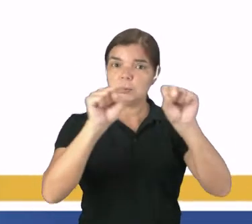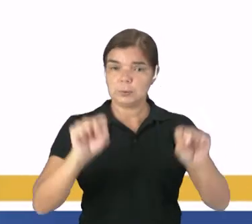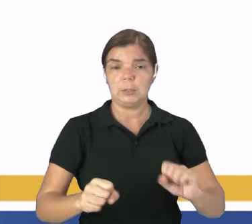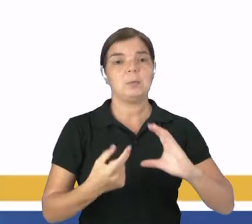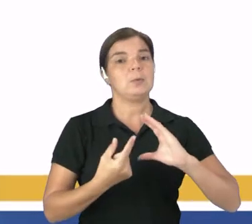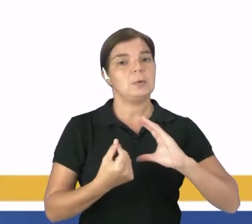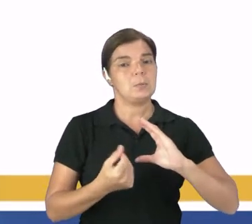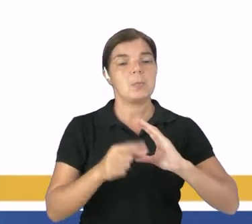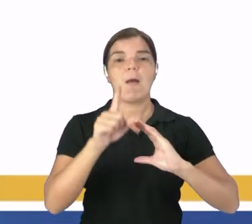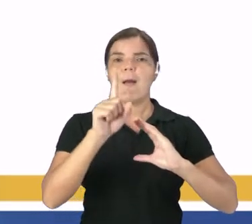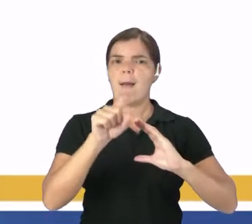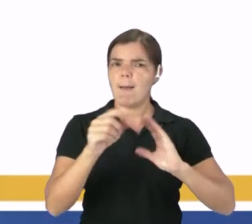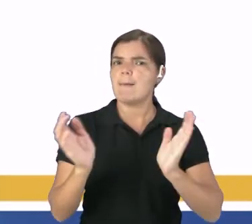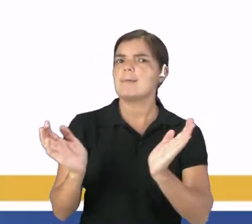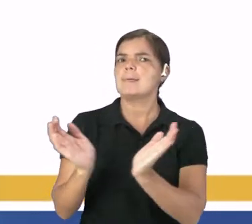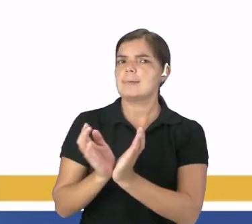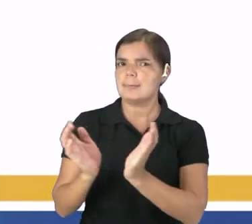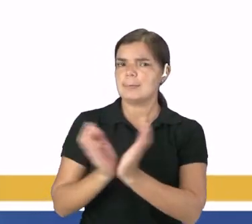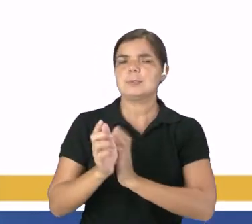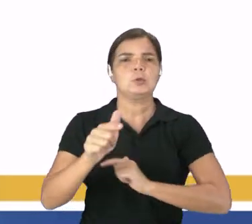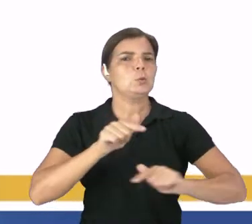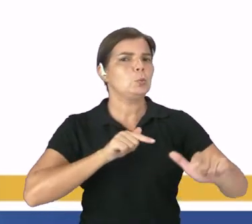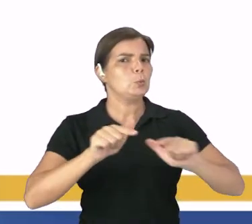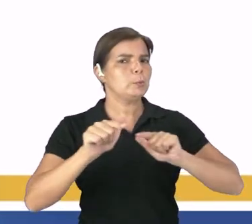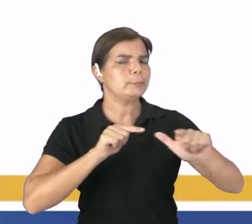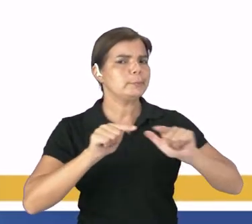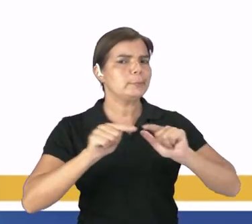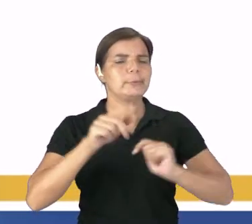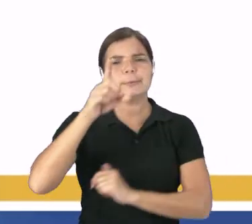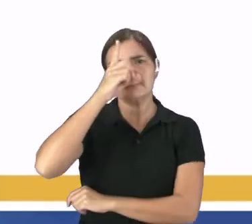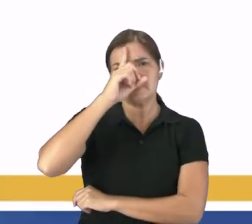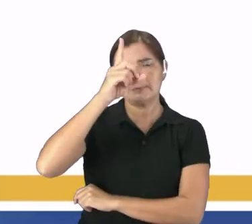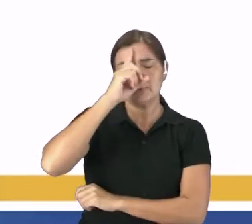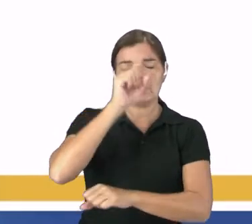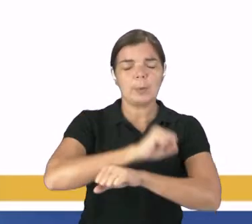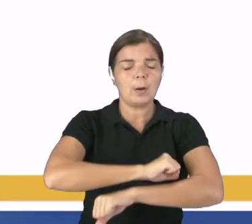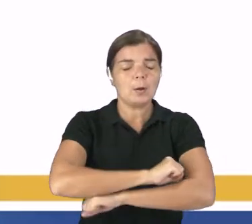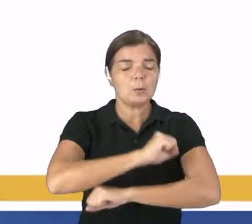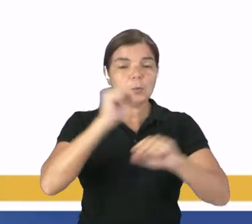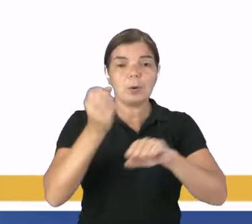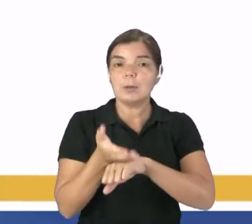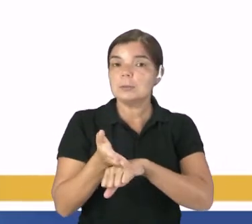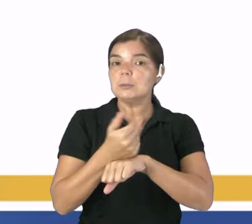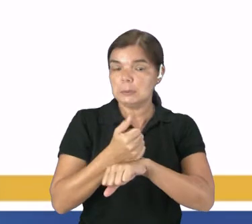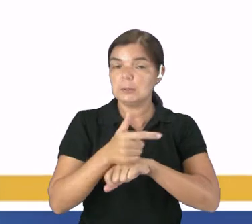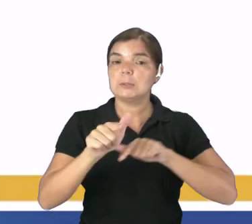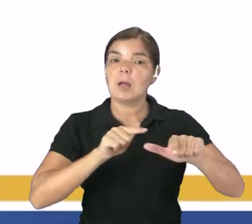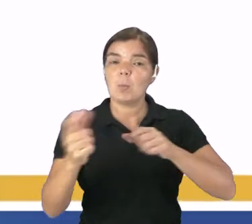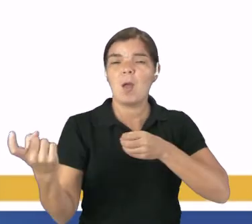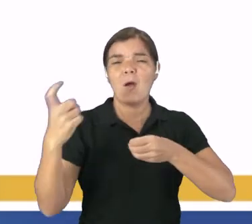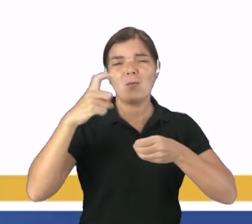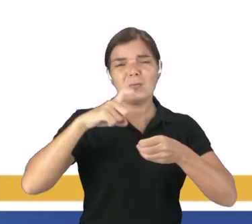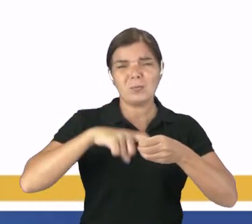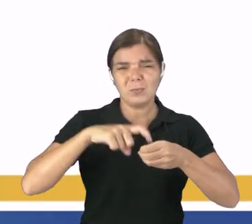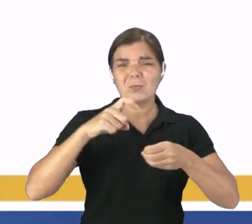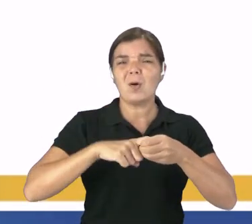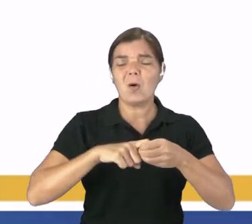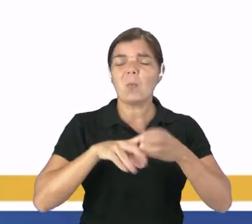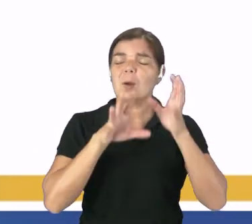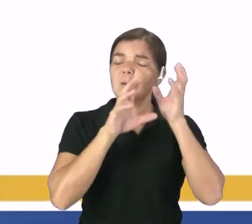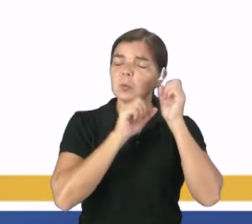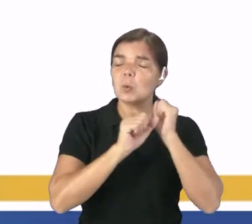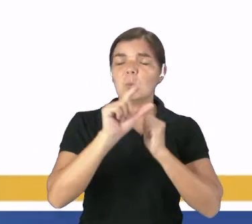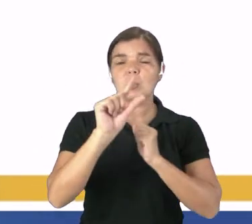sistema capitalista. Essa galera que trabalha muito, que trabalha todos os dias, acorda cedo, sai para trabalhar, volta tarde,